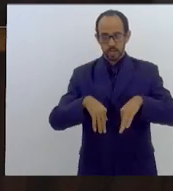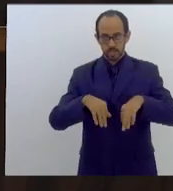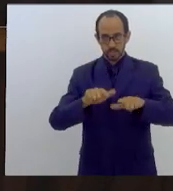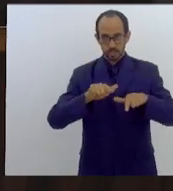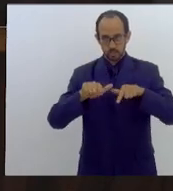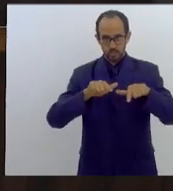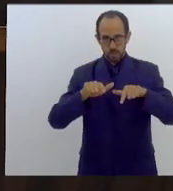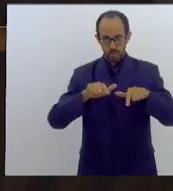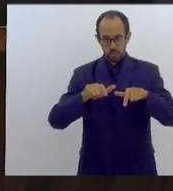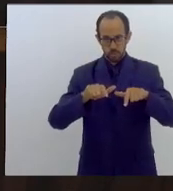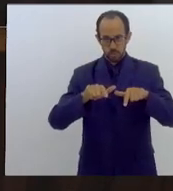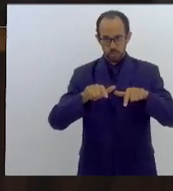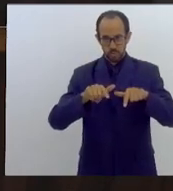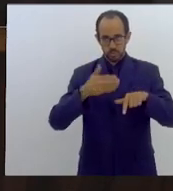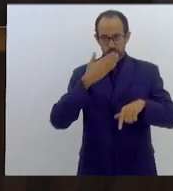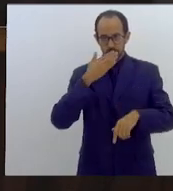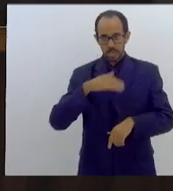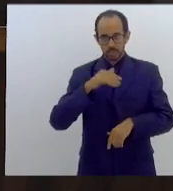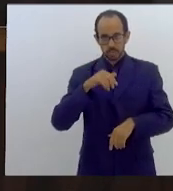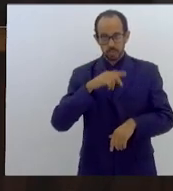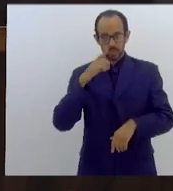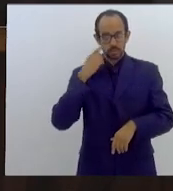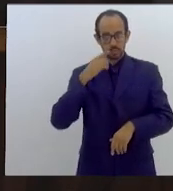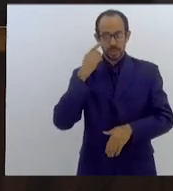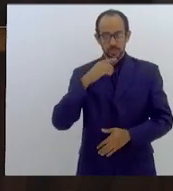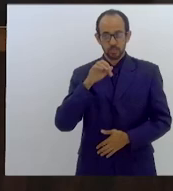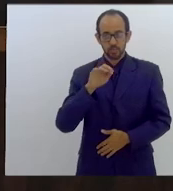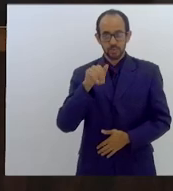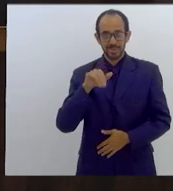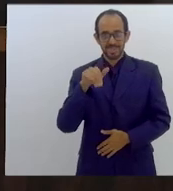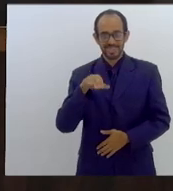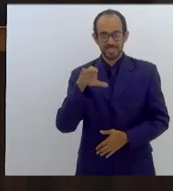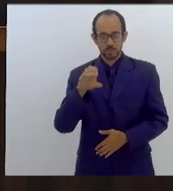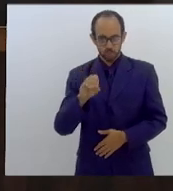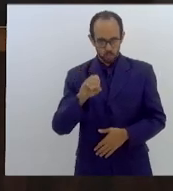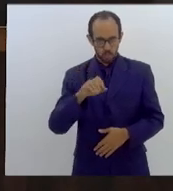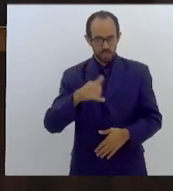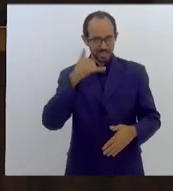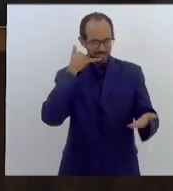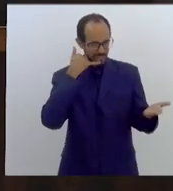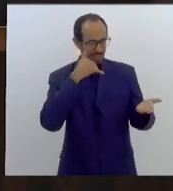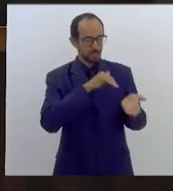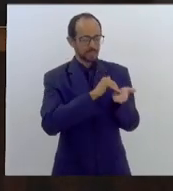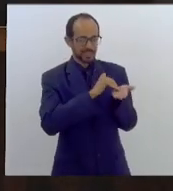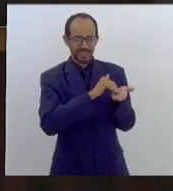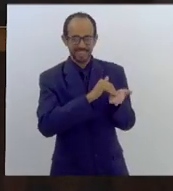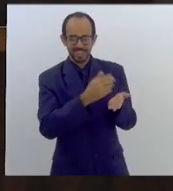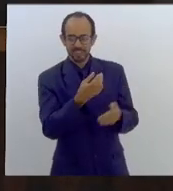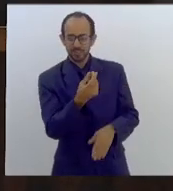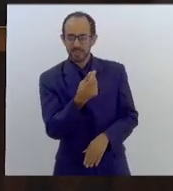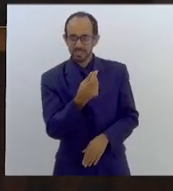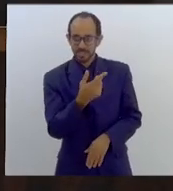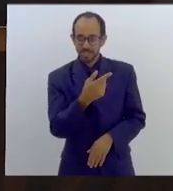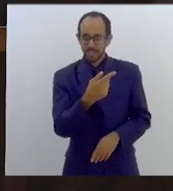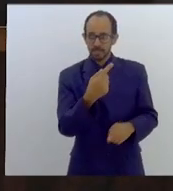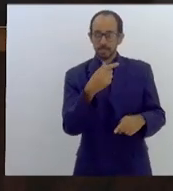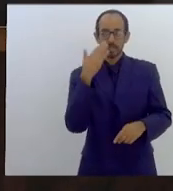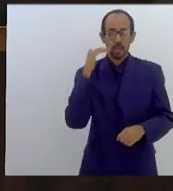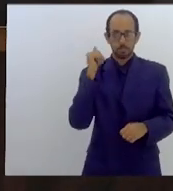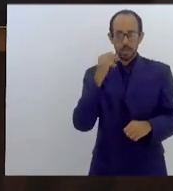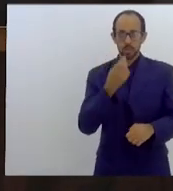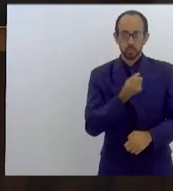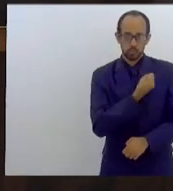peço que o deputado Francisco possa entrar em contato com o secretário de Fazenda para se certificar dos números, que nós não vamos decidir nada